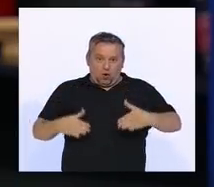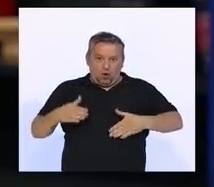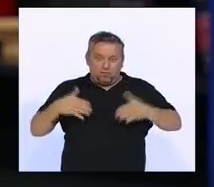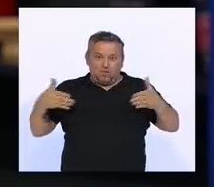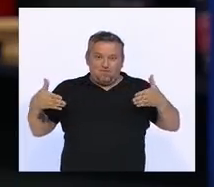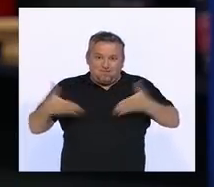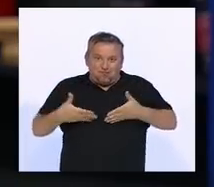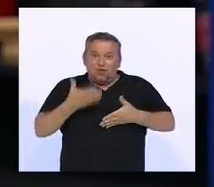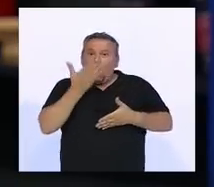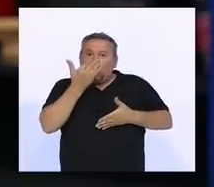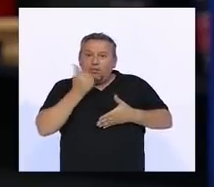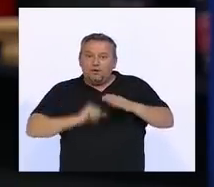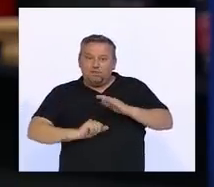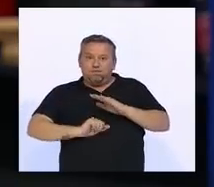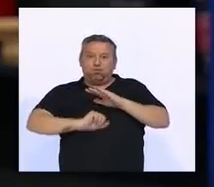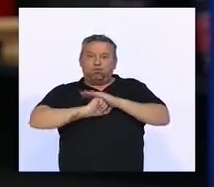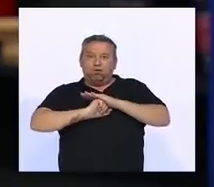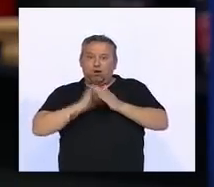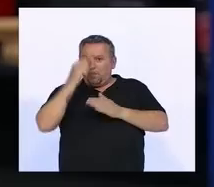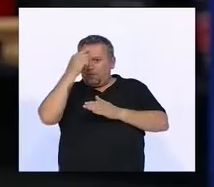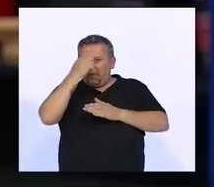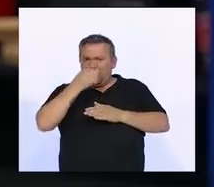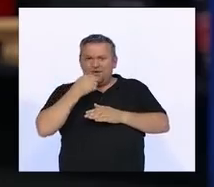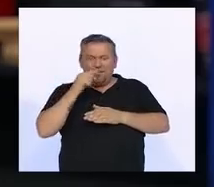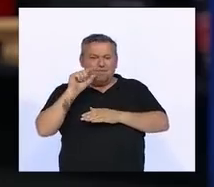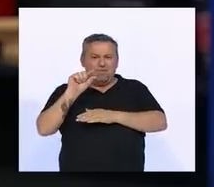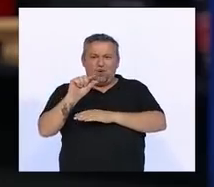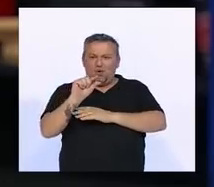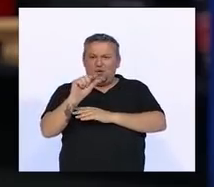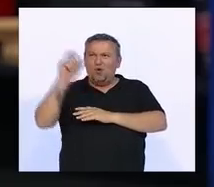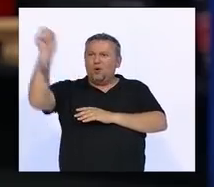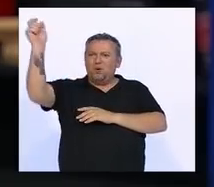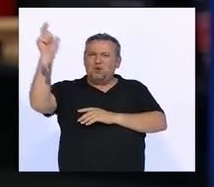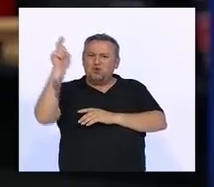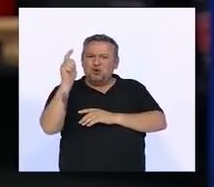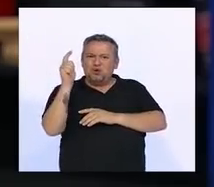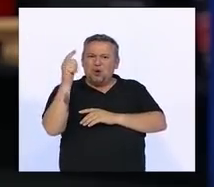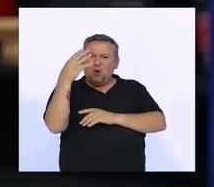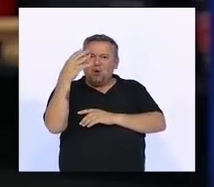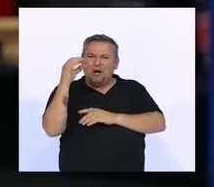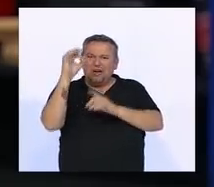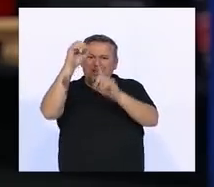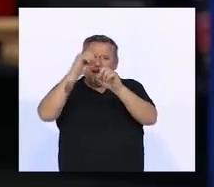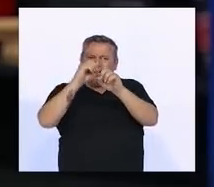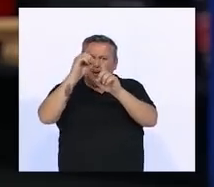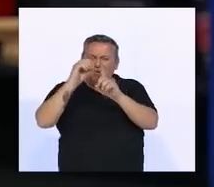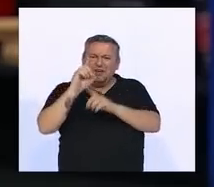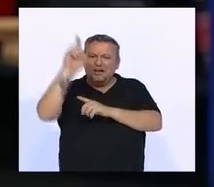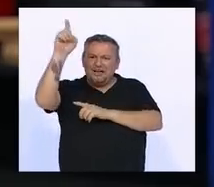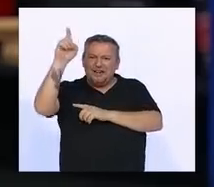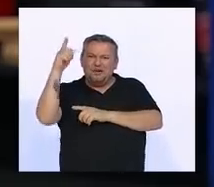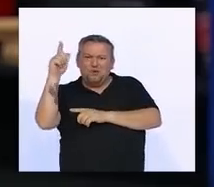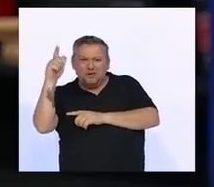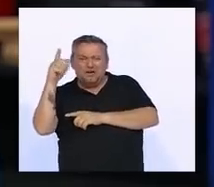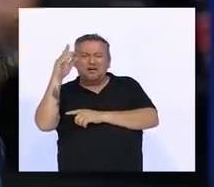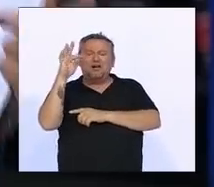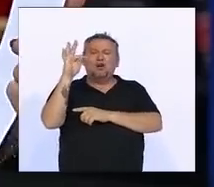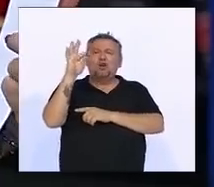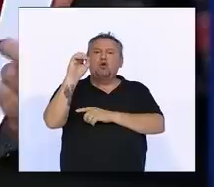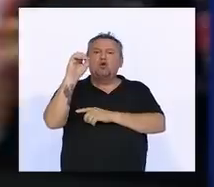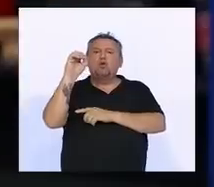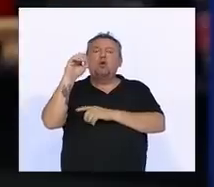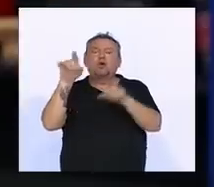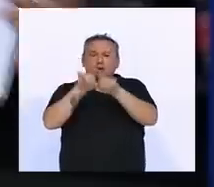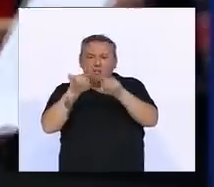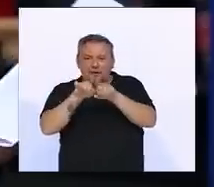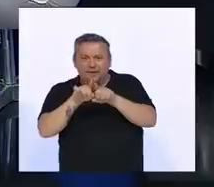na digestão. Meia hora não é suficiente. Num sol de 40 graus, como faz no Tocantins, por exemplo, ou num trator, que eu também sei pilotar